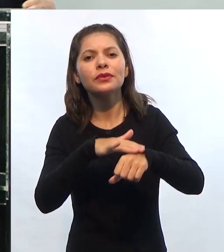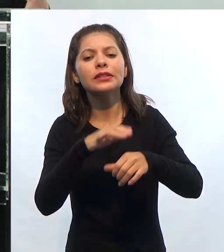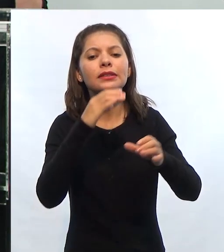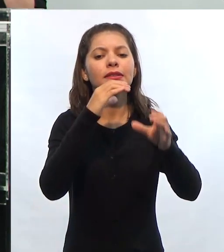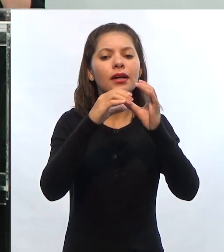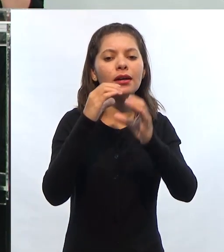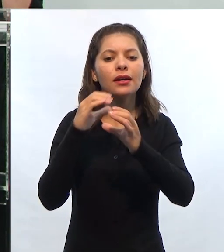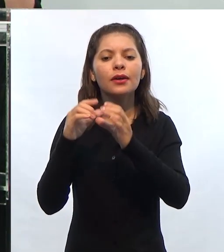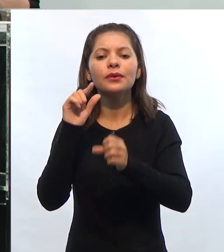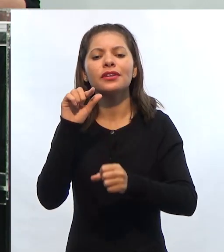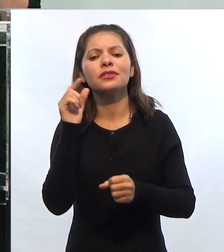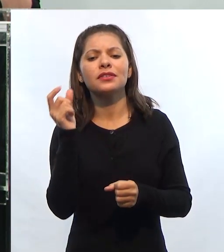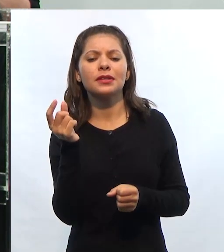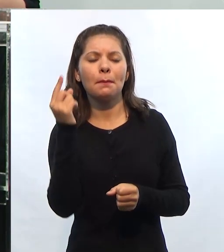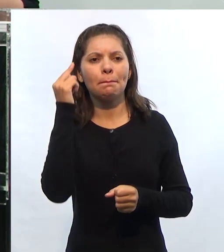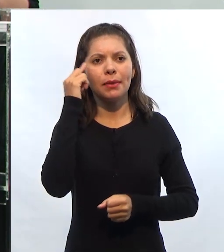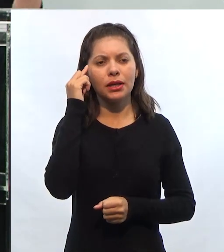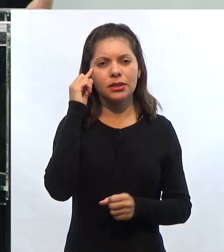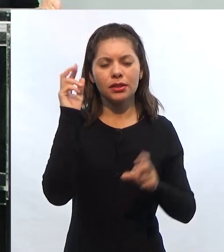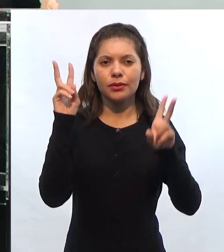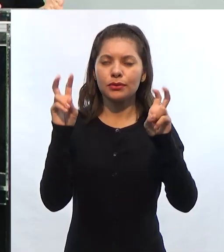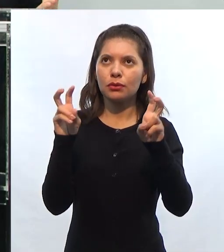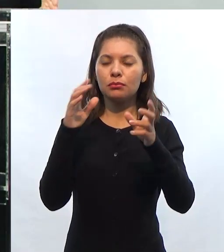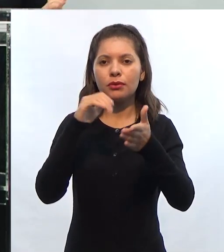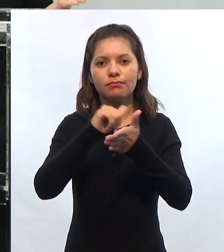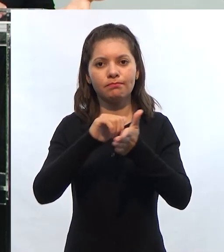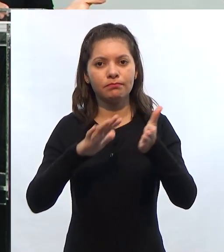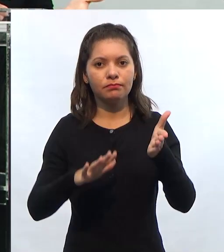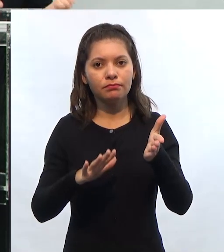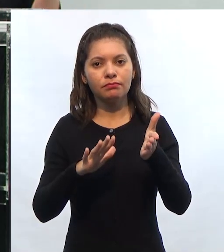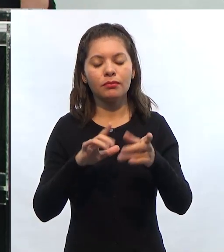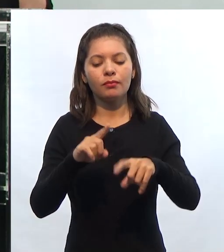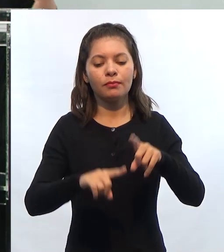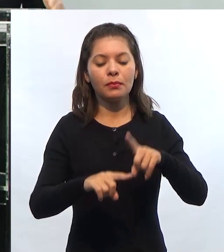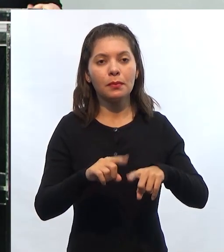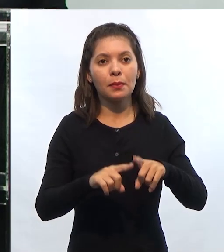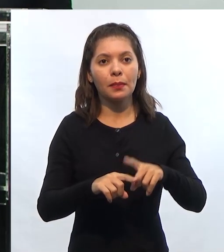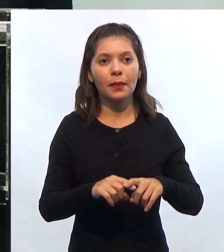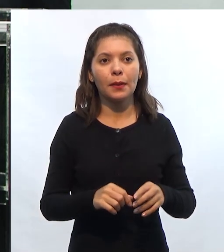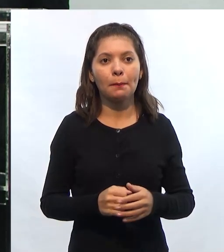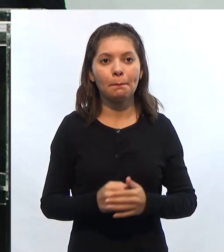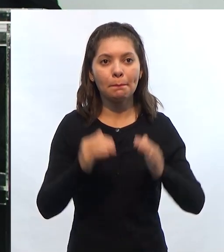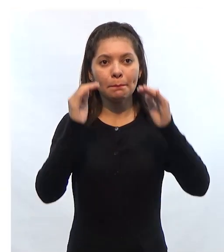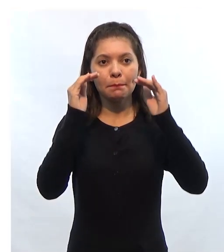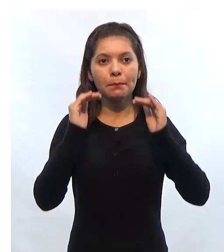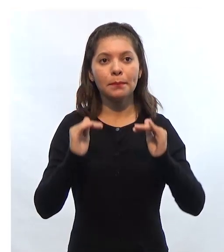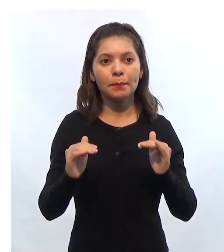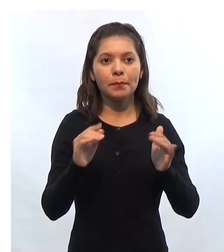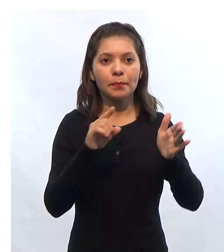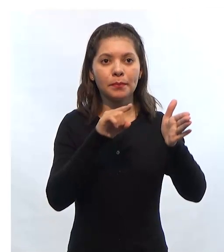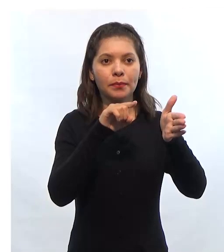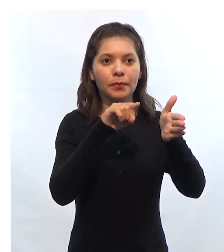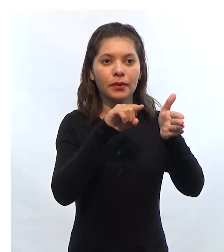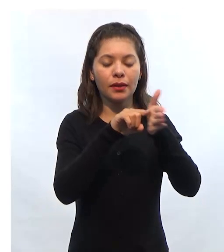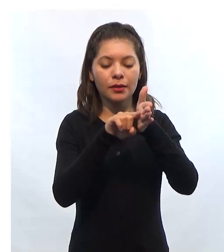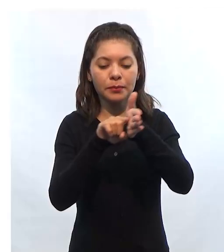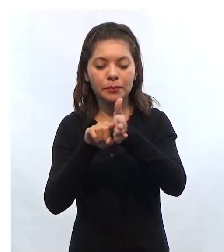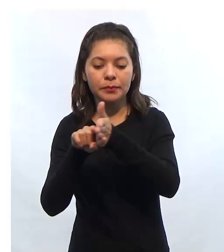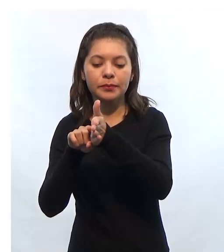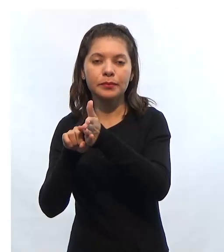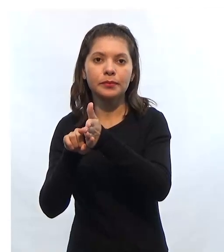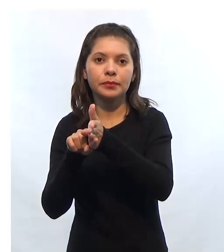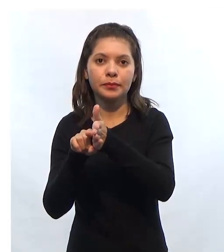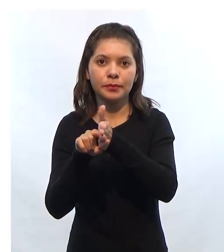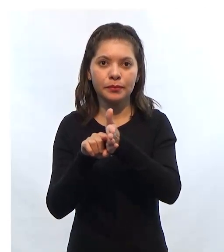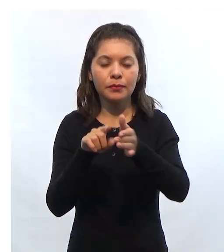aquelas pessoas para saber o que elas pensam sobre aquele serviço, sobre aquele produto. A gente tem a pesquisa por